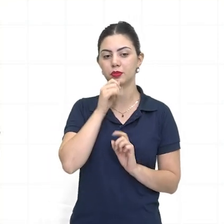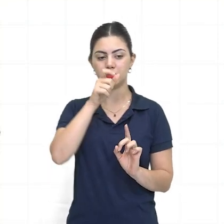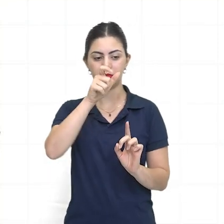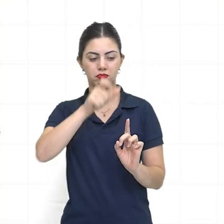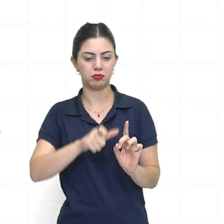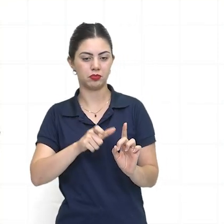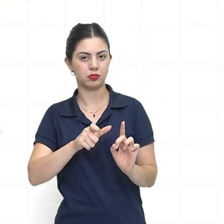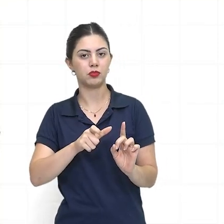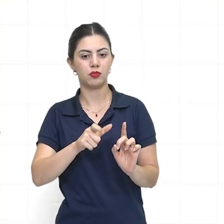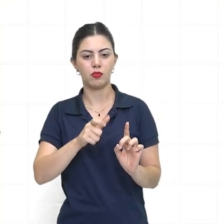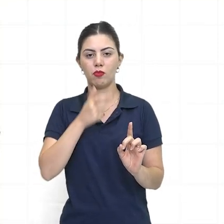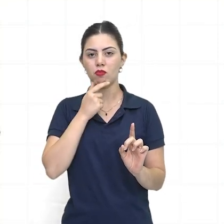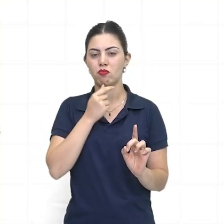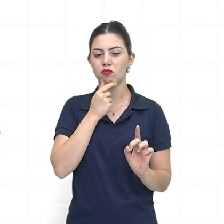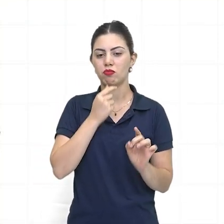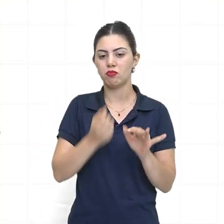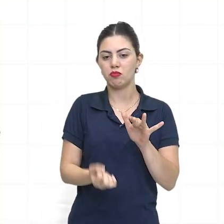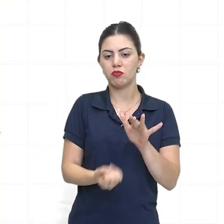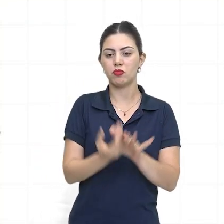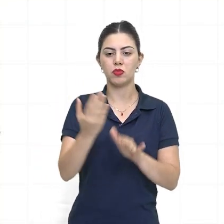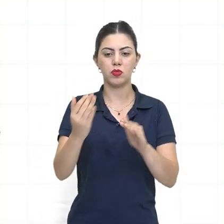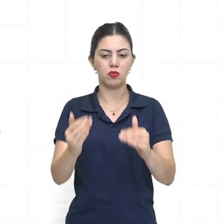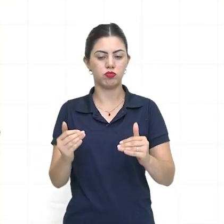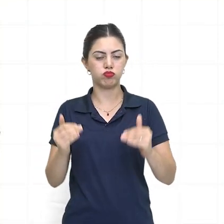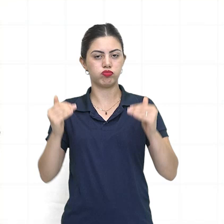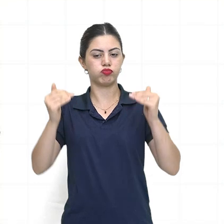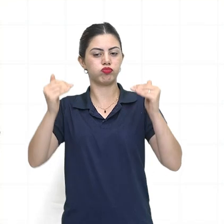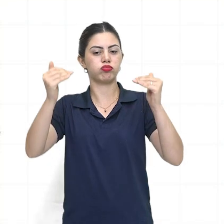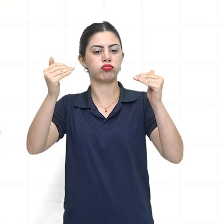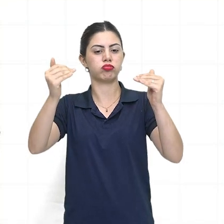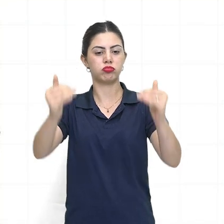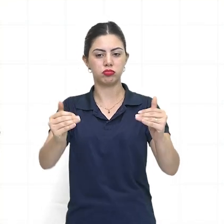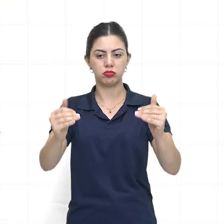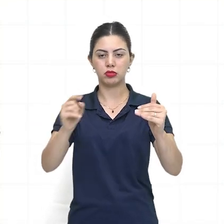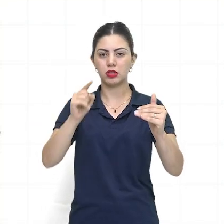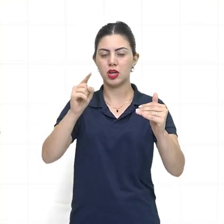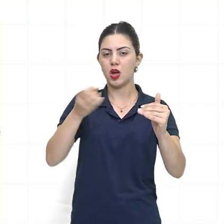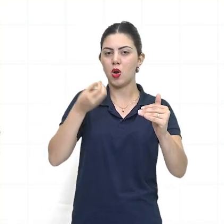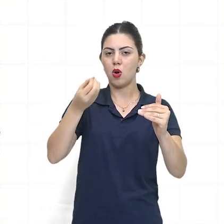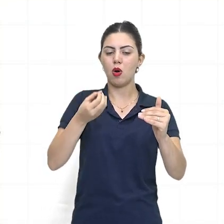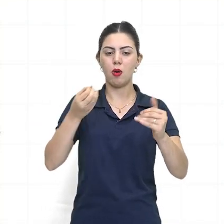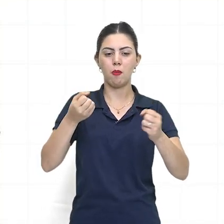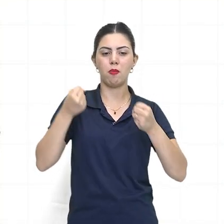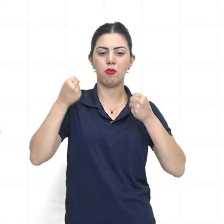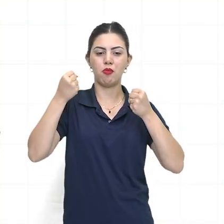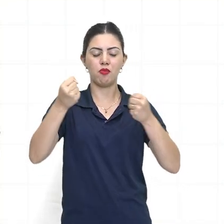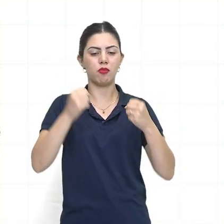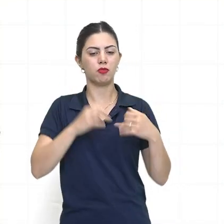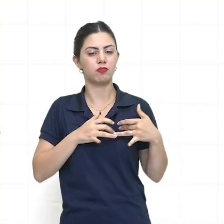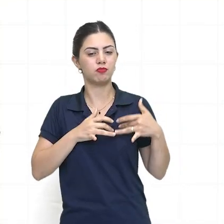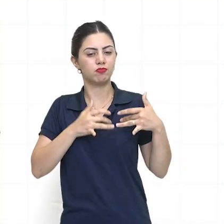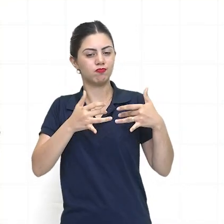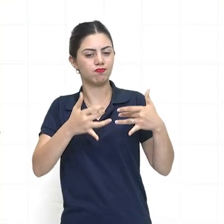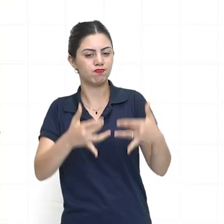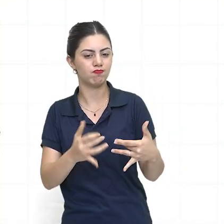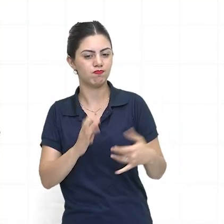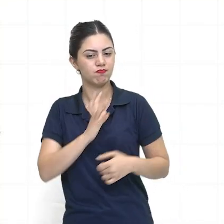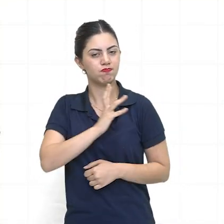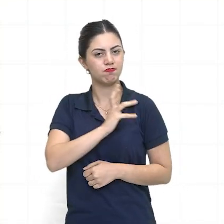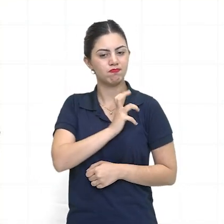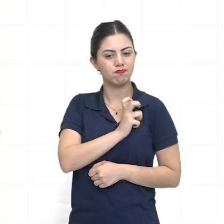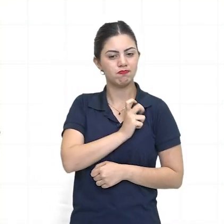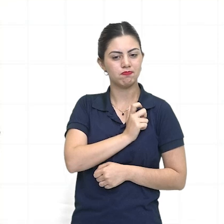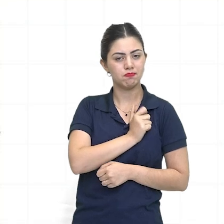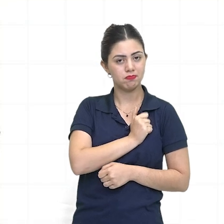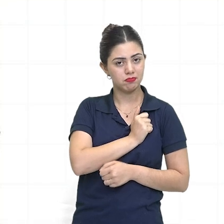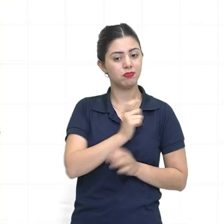criação, supramundano, pessoal, irado, misericordioso,